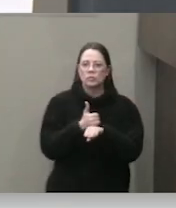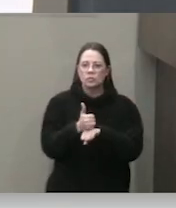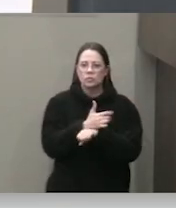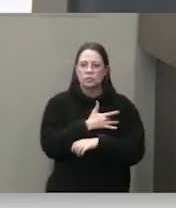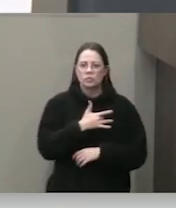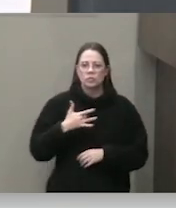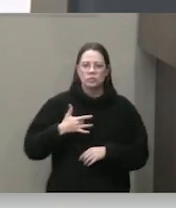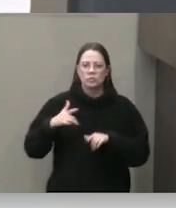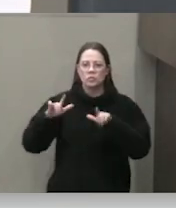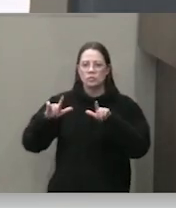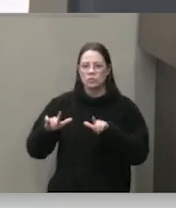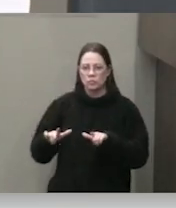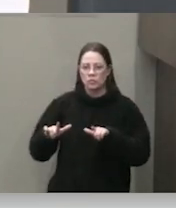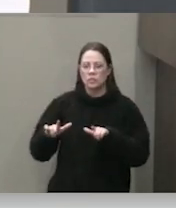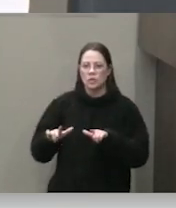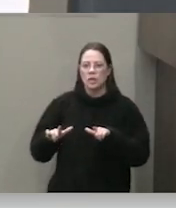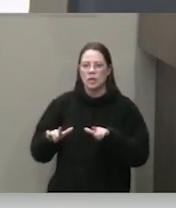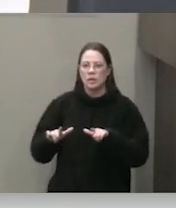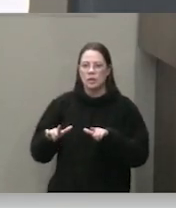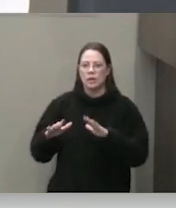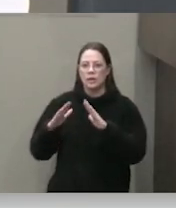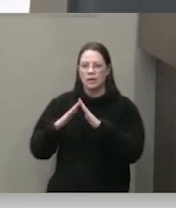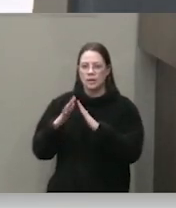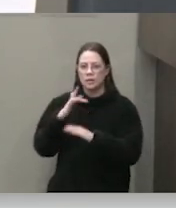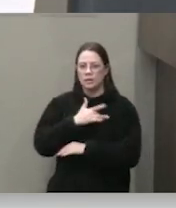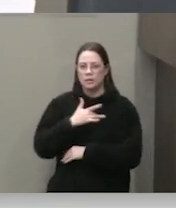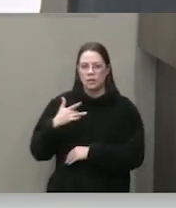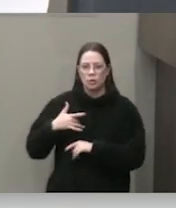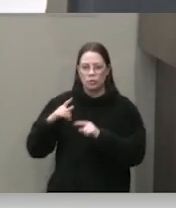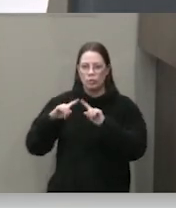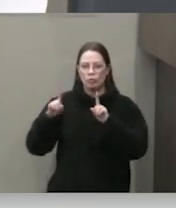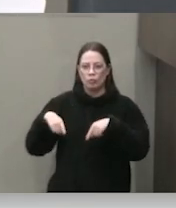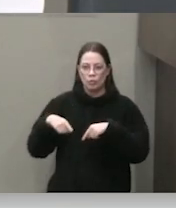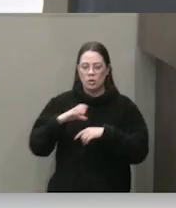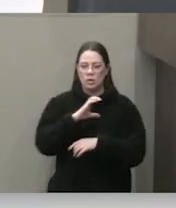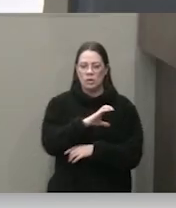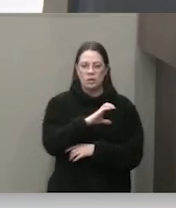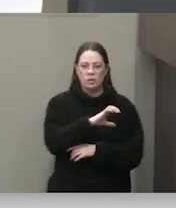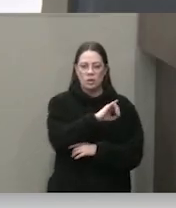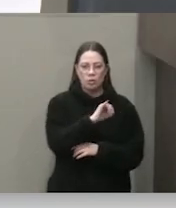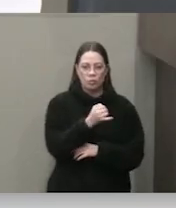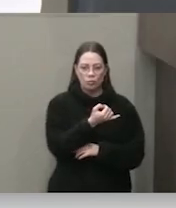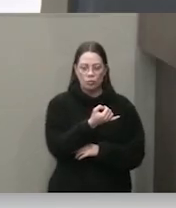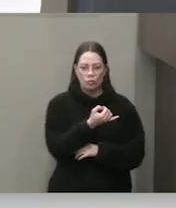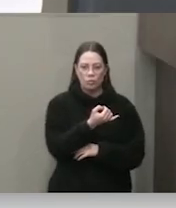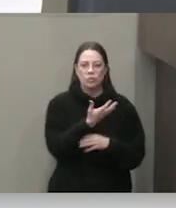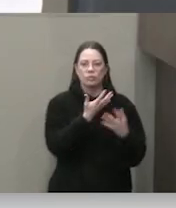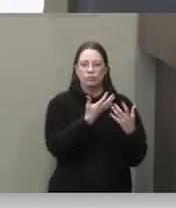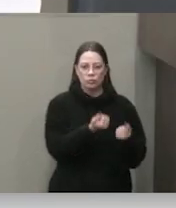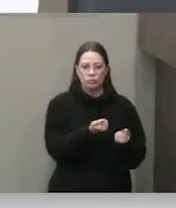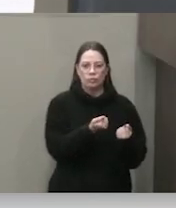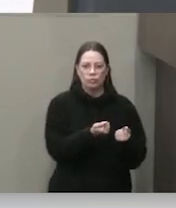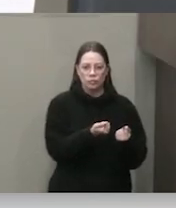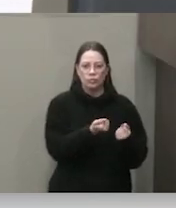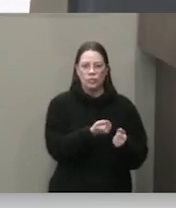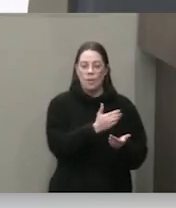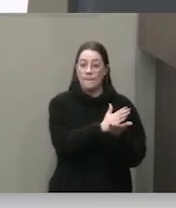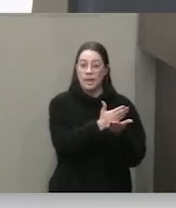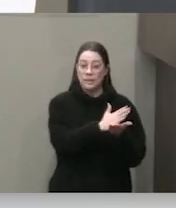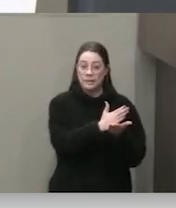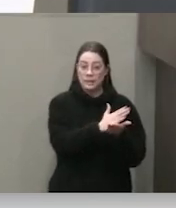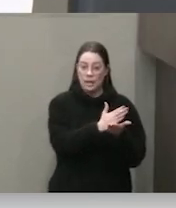nos estabelecimentos de saúde pública do município de Passo Fundo. Parecer, CCJ, parecer pelo acatamento do veto